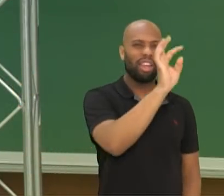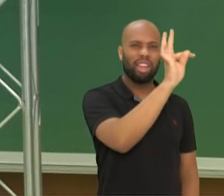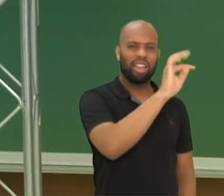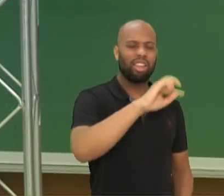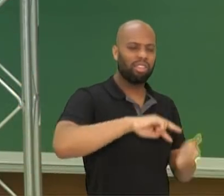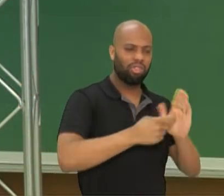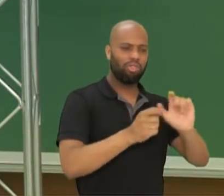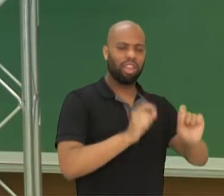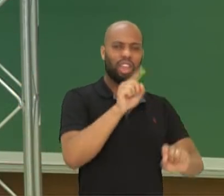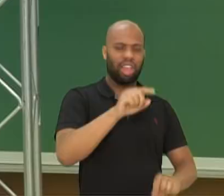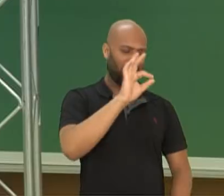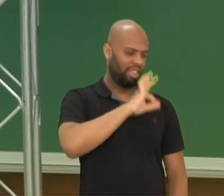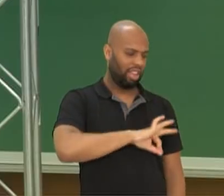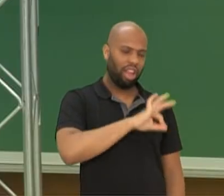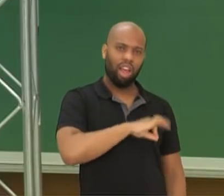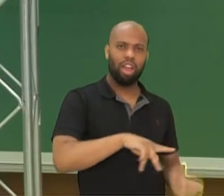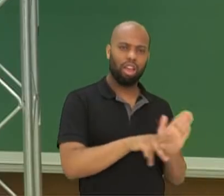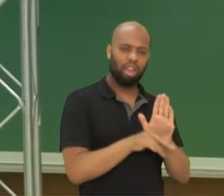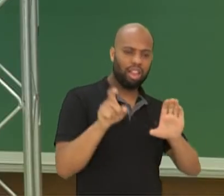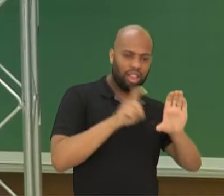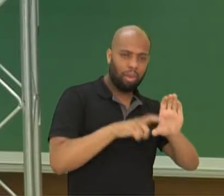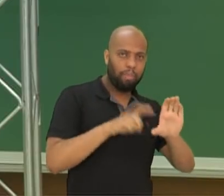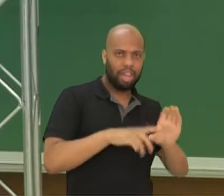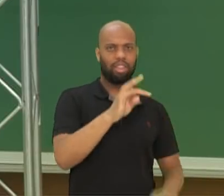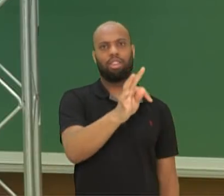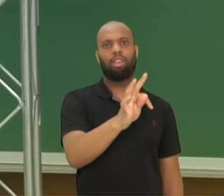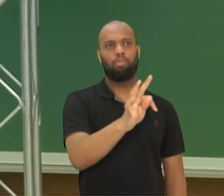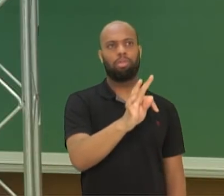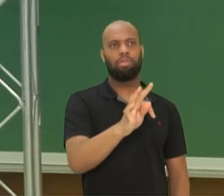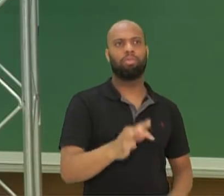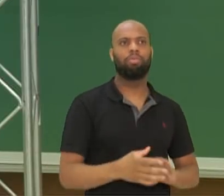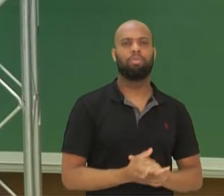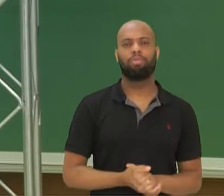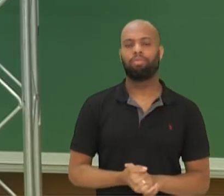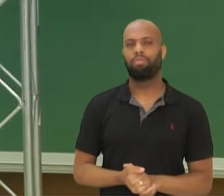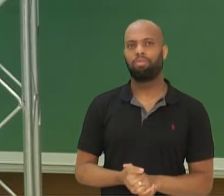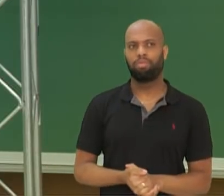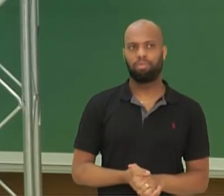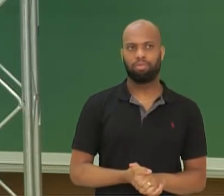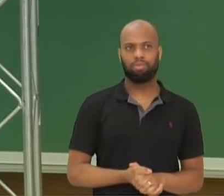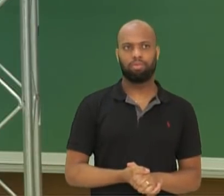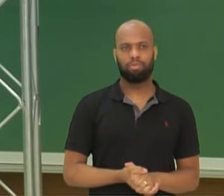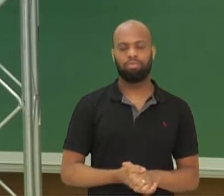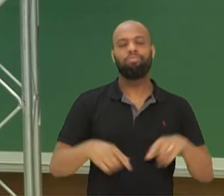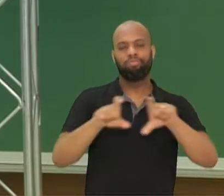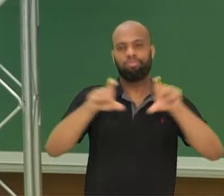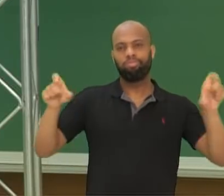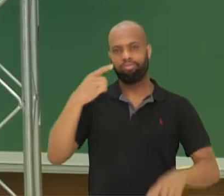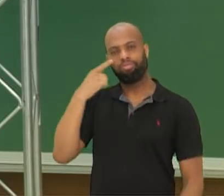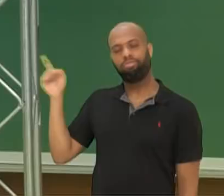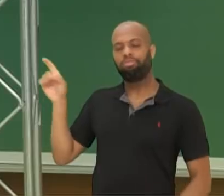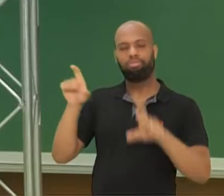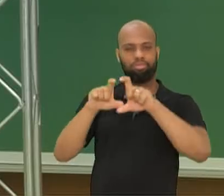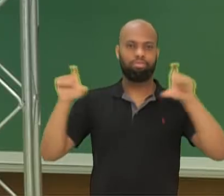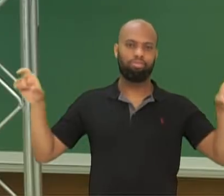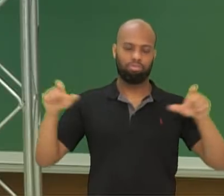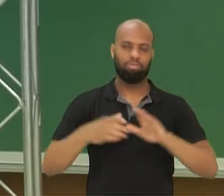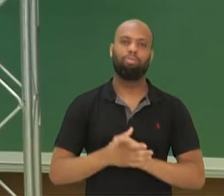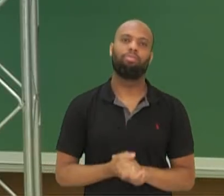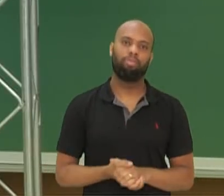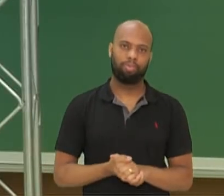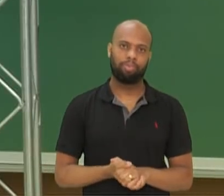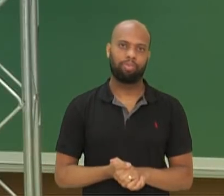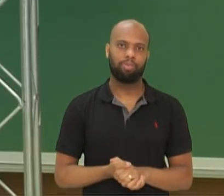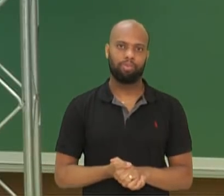o salário em função do tempo trabalhado em anos, é dada por 1.800